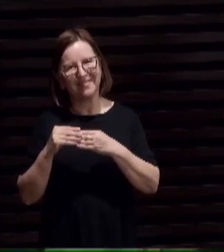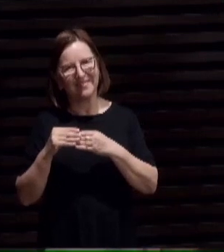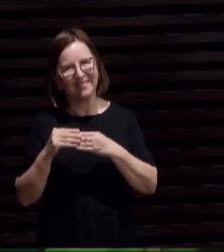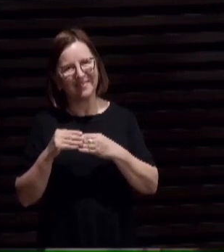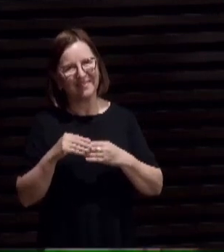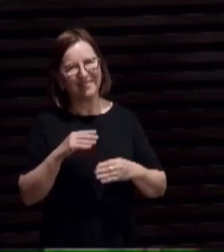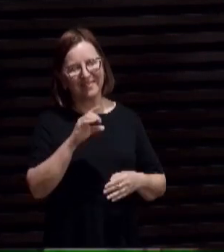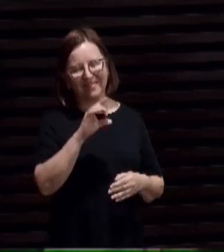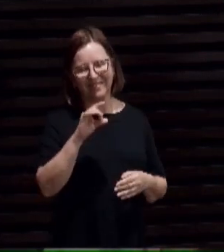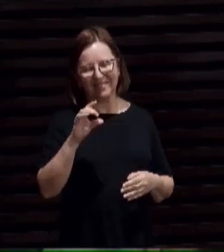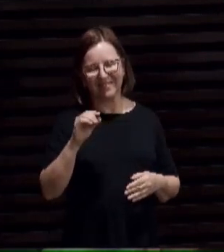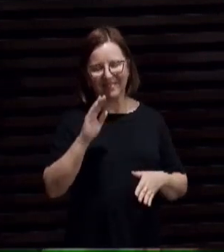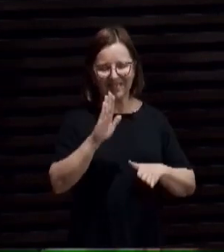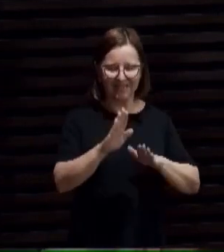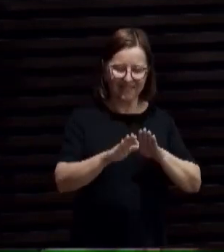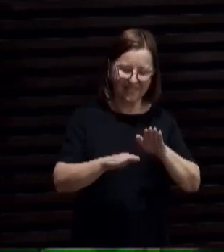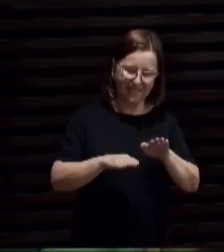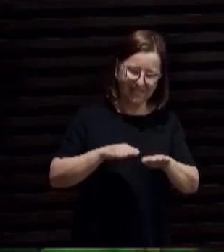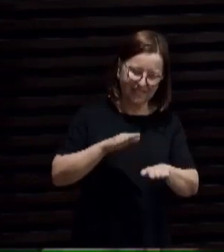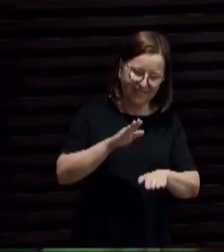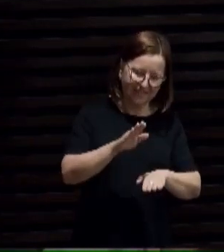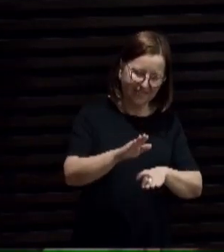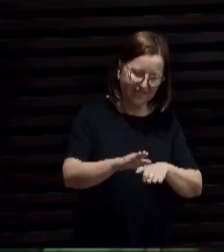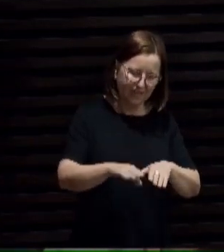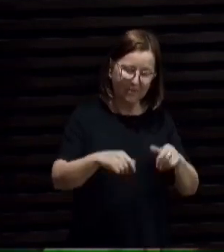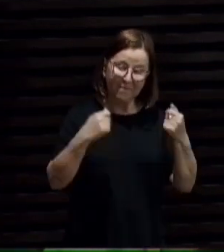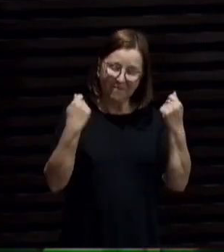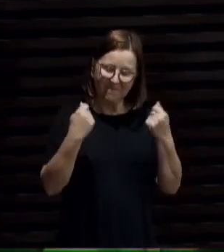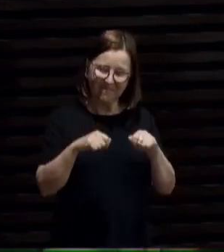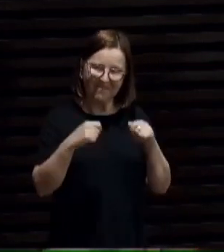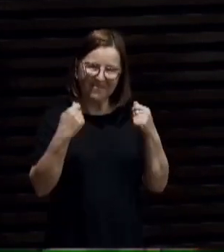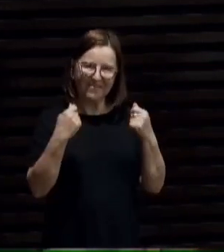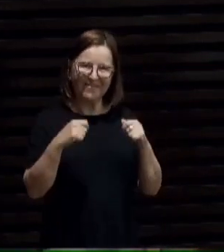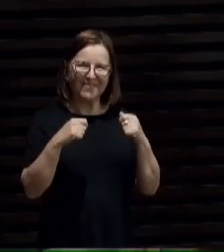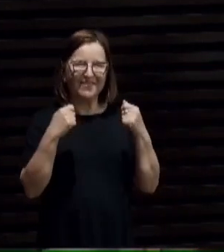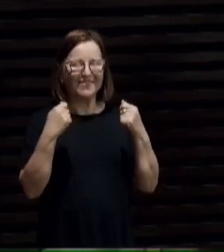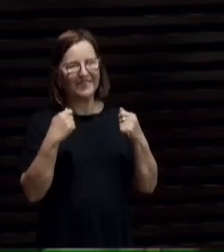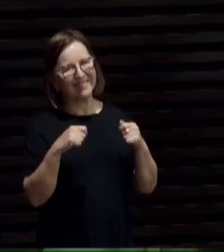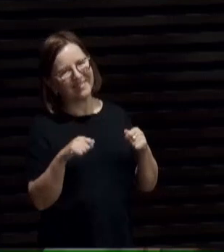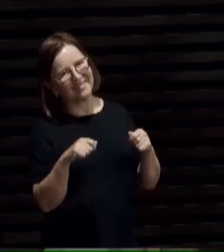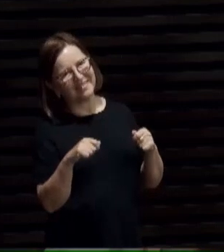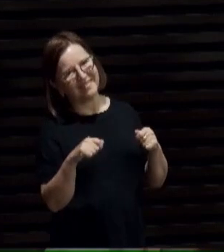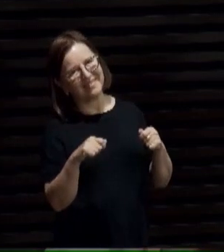conduz, em cada passo me é